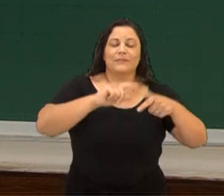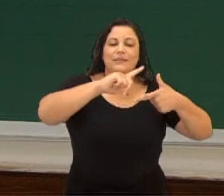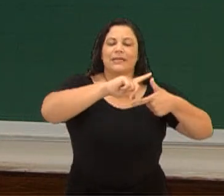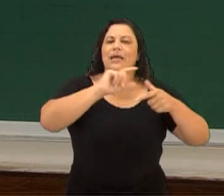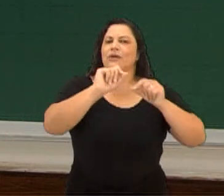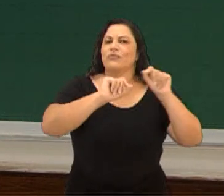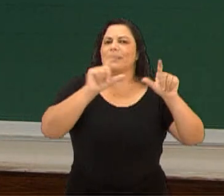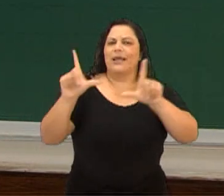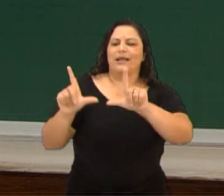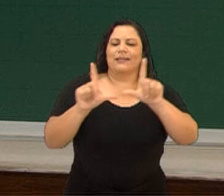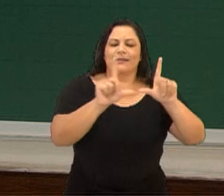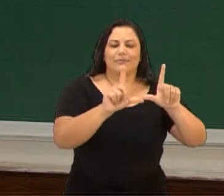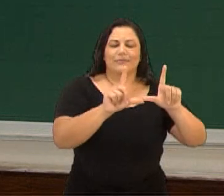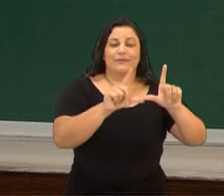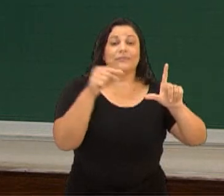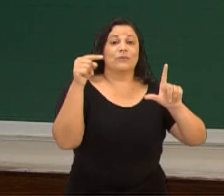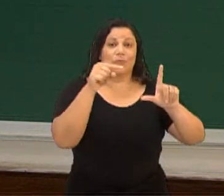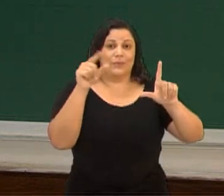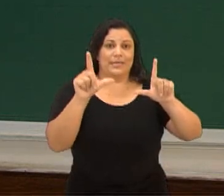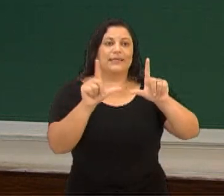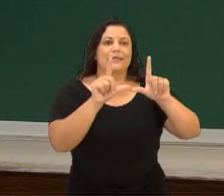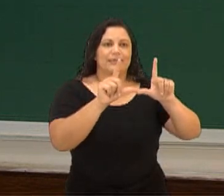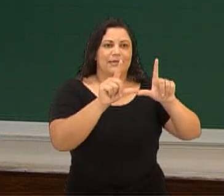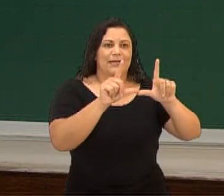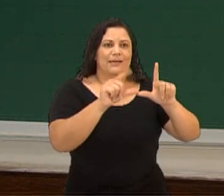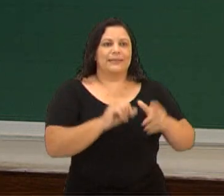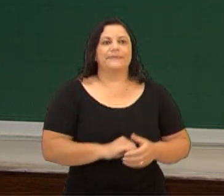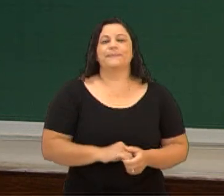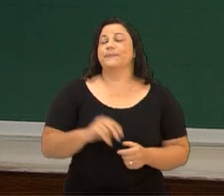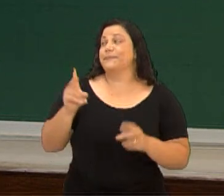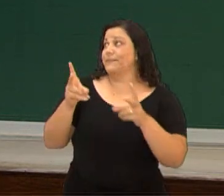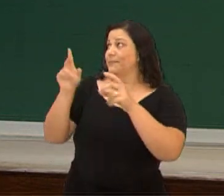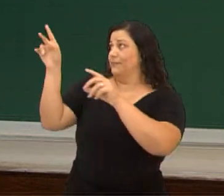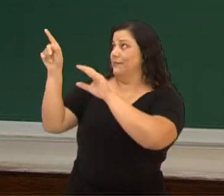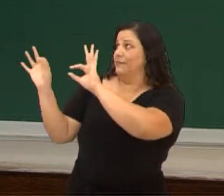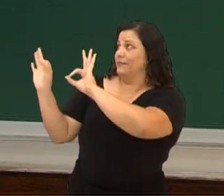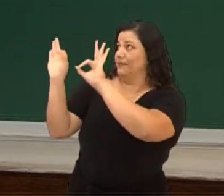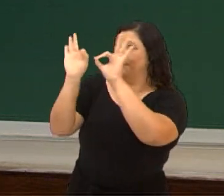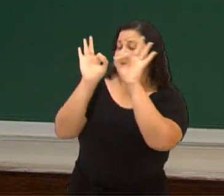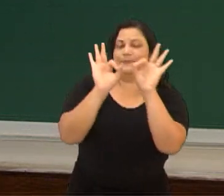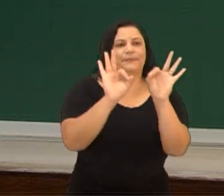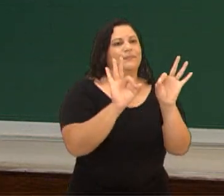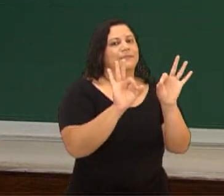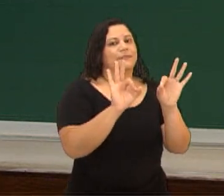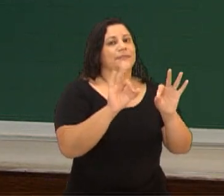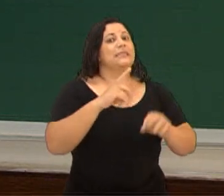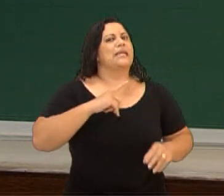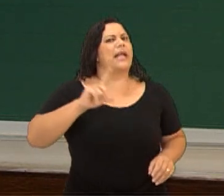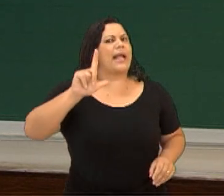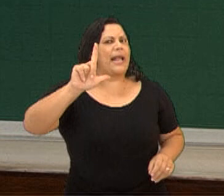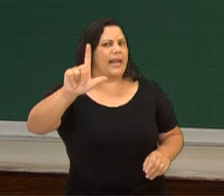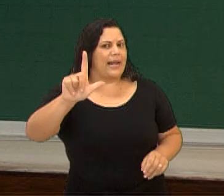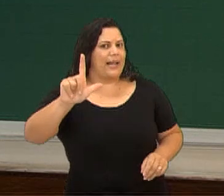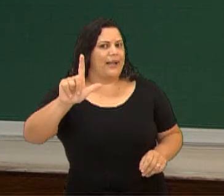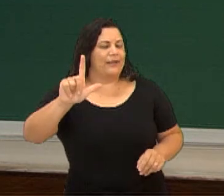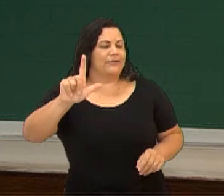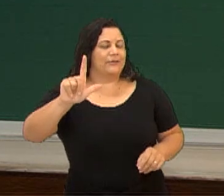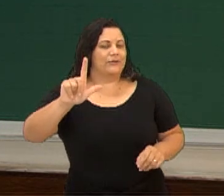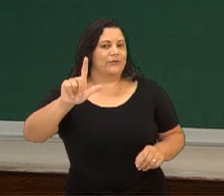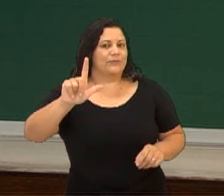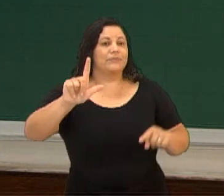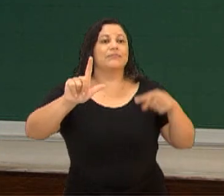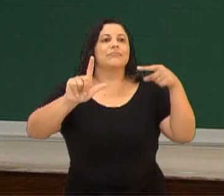Olhem lá, para calcular a área do quadrado, esse carinha que está aqui, ele tem lados iguais. Então, nós fazemos